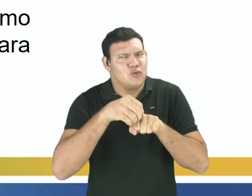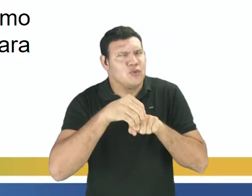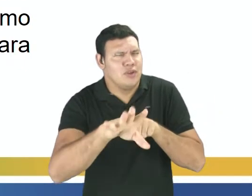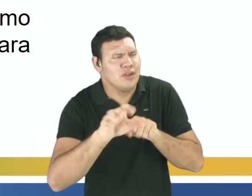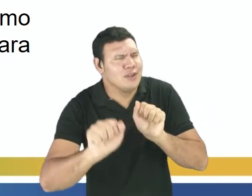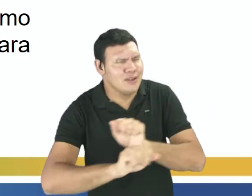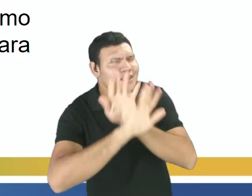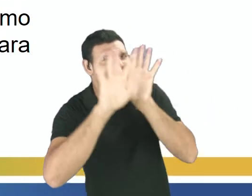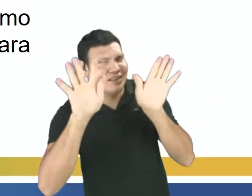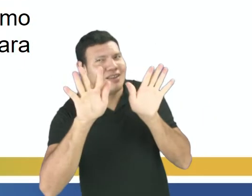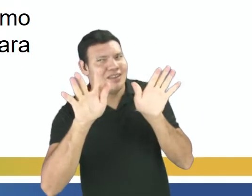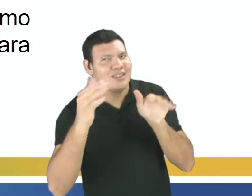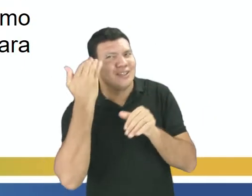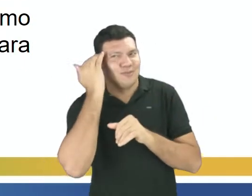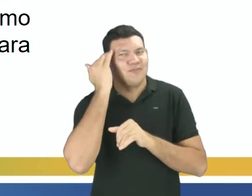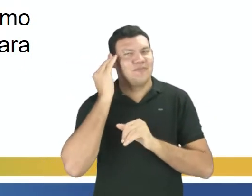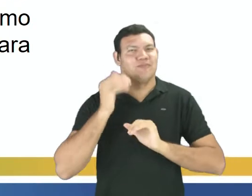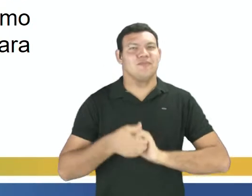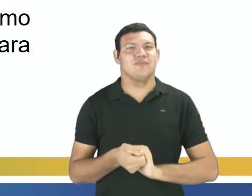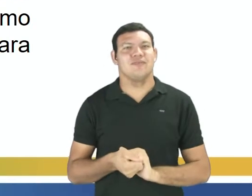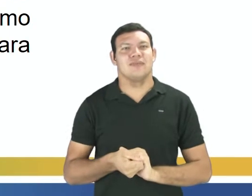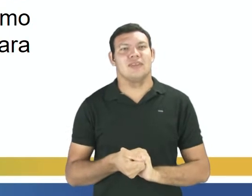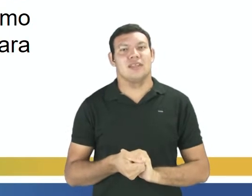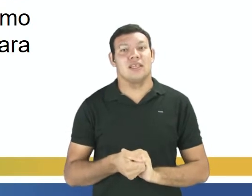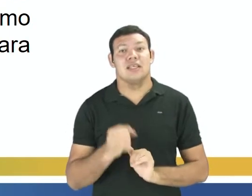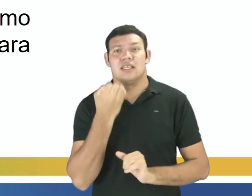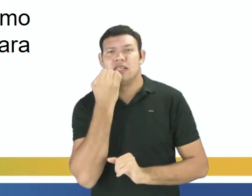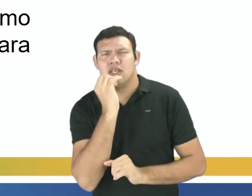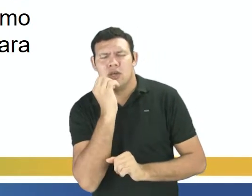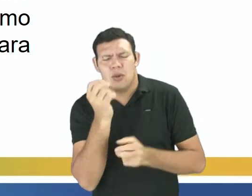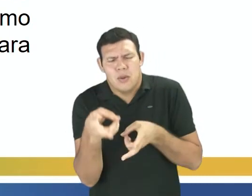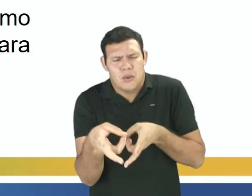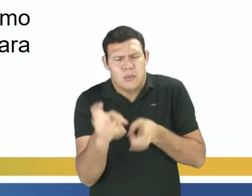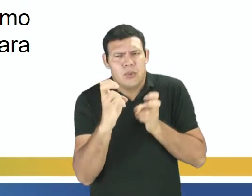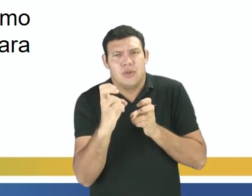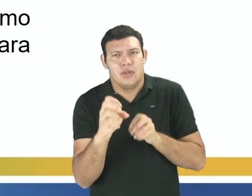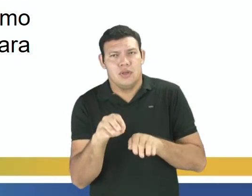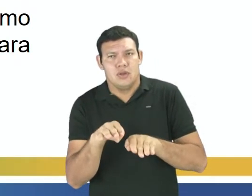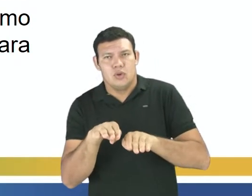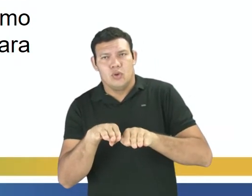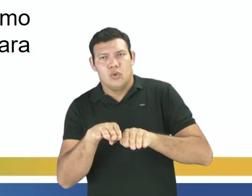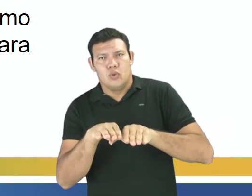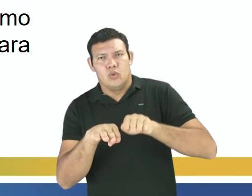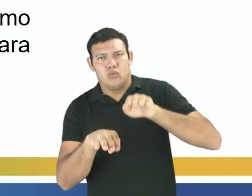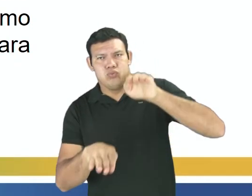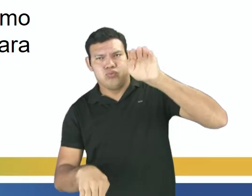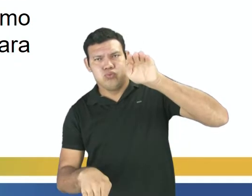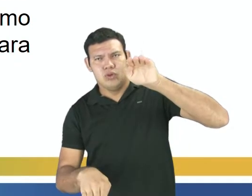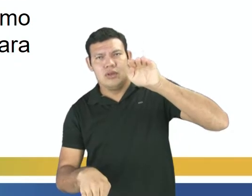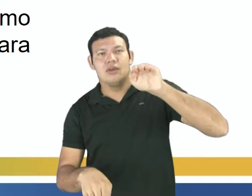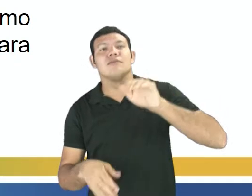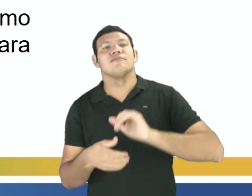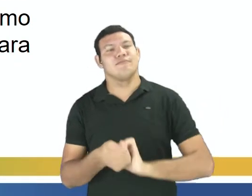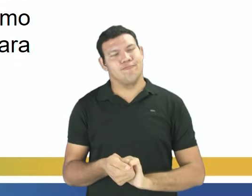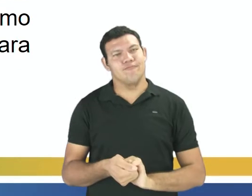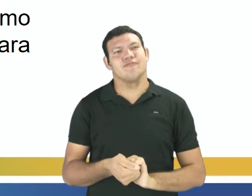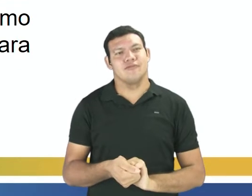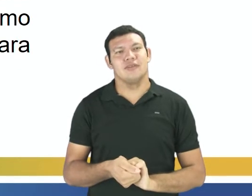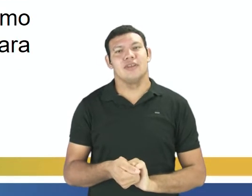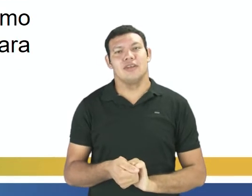mais claro, inclusive, a sua compreensão. Toda vez que você perceber que uma grandeza aumentou e a outra diminuiu, basta você multiplicar aqui o